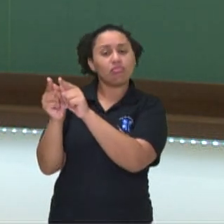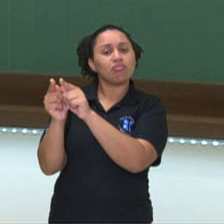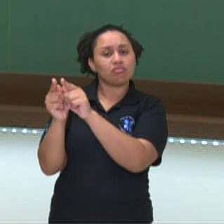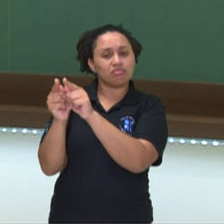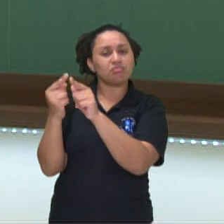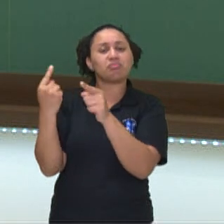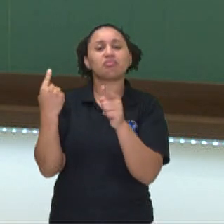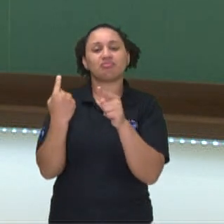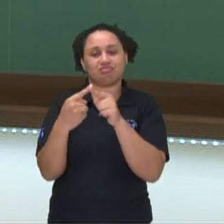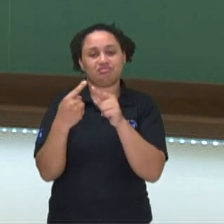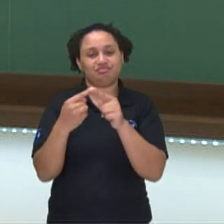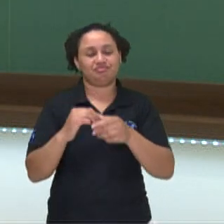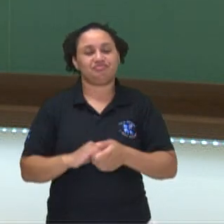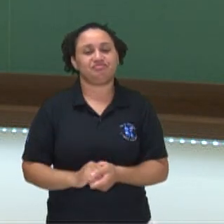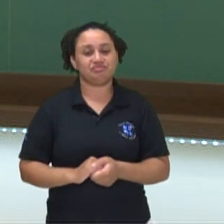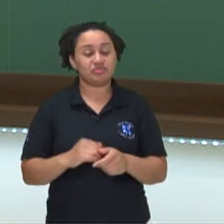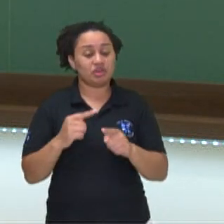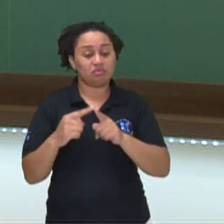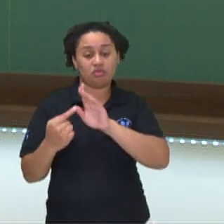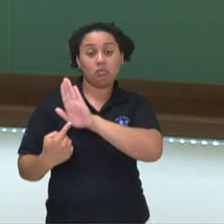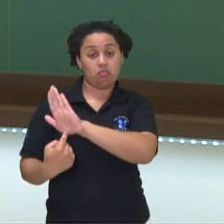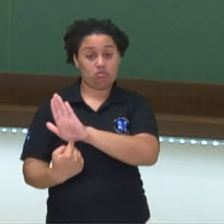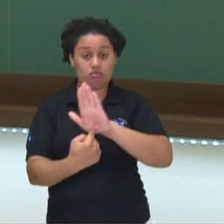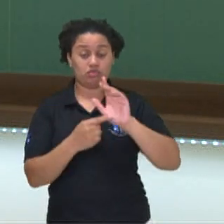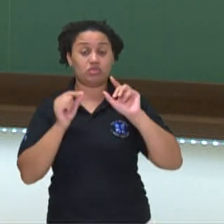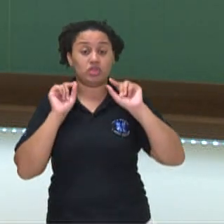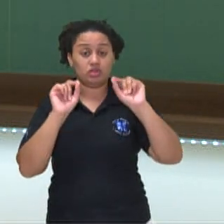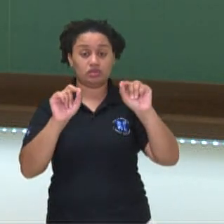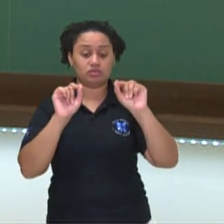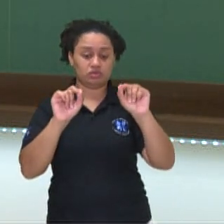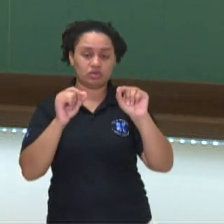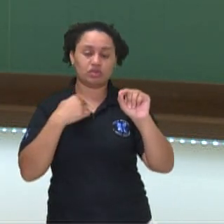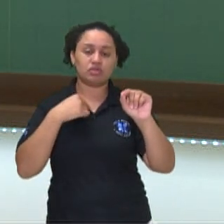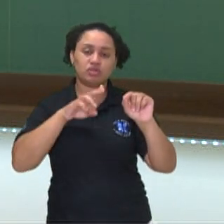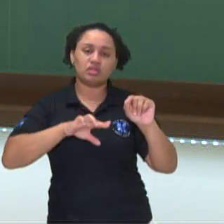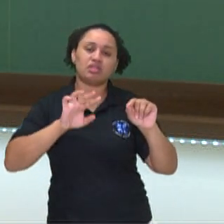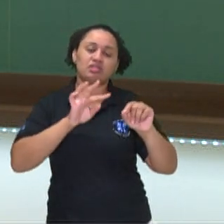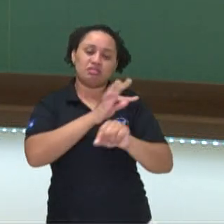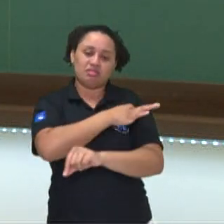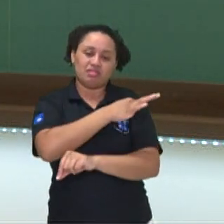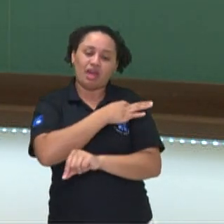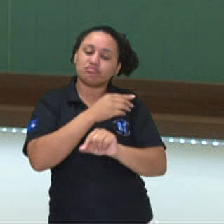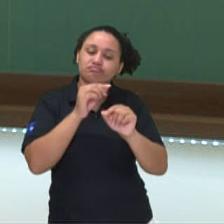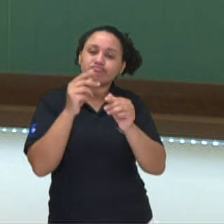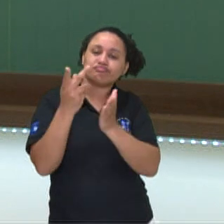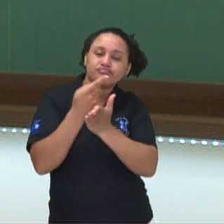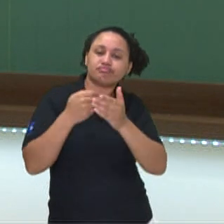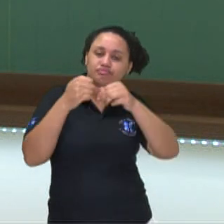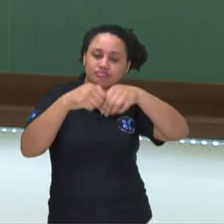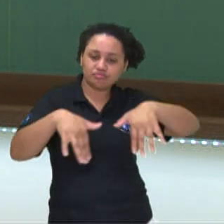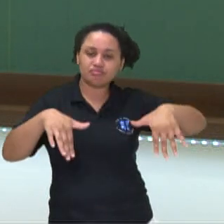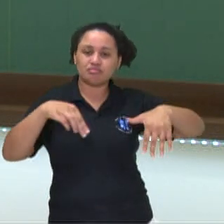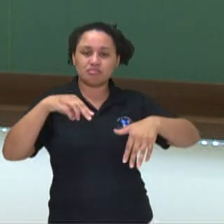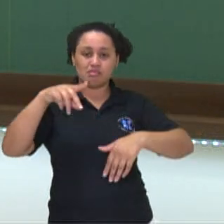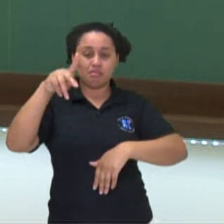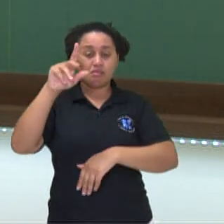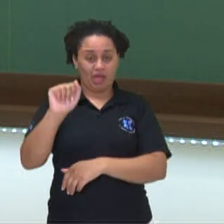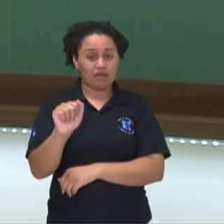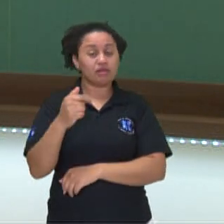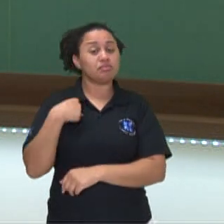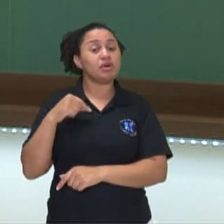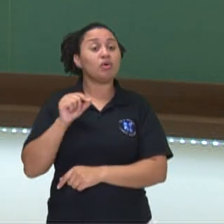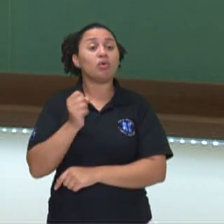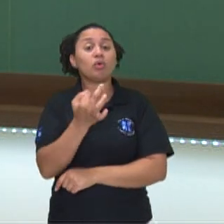menor. Por quê? Eu estou destacando aqui, por meio da técnica cartográfica, o quanto esses países consomem.